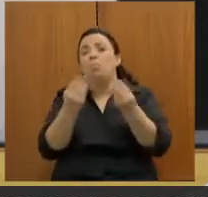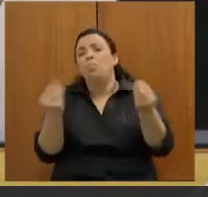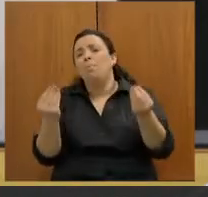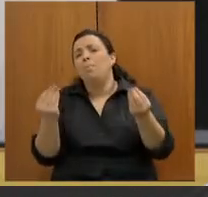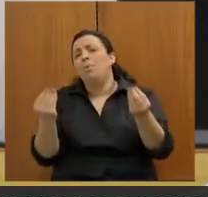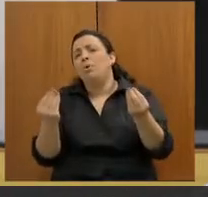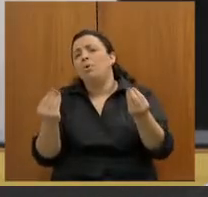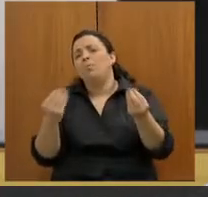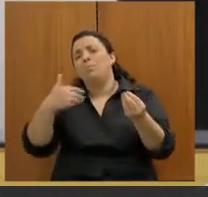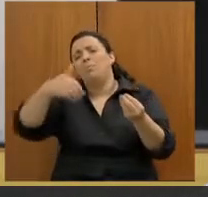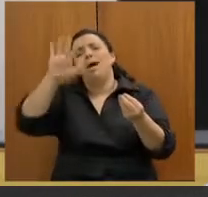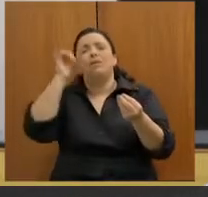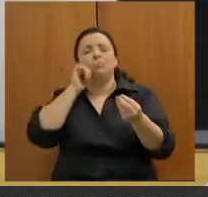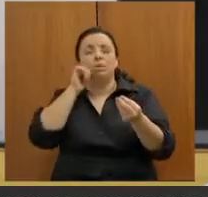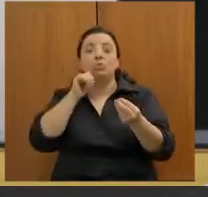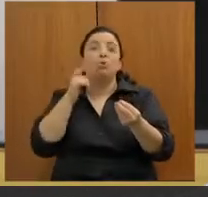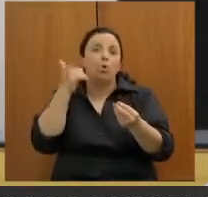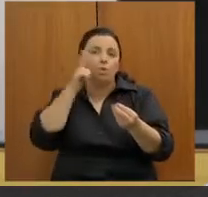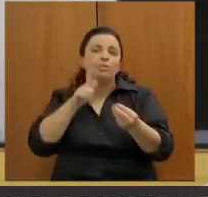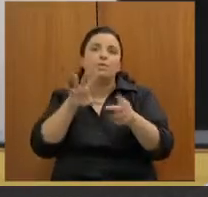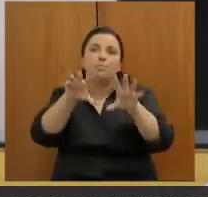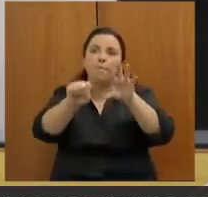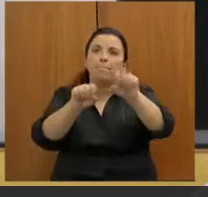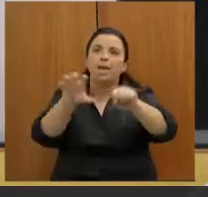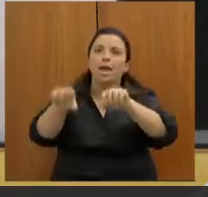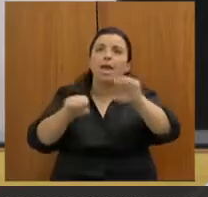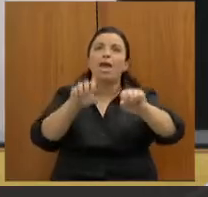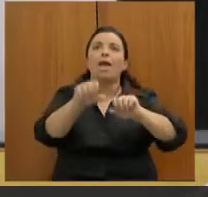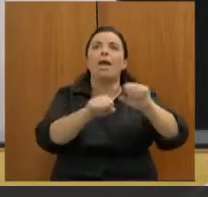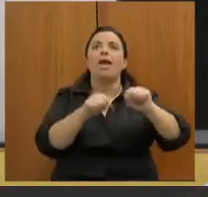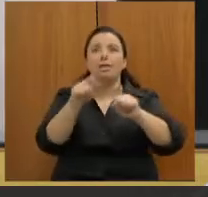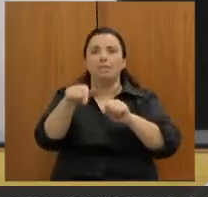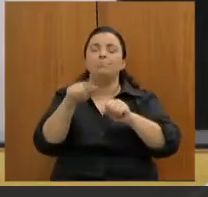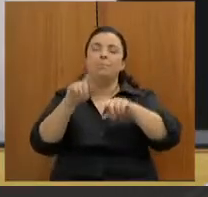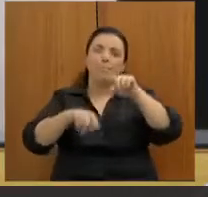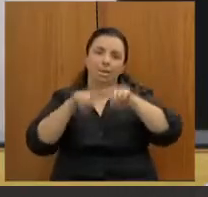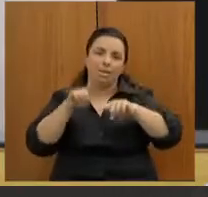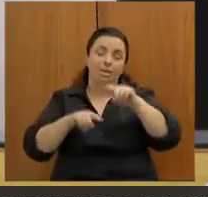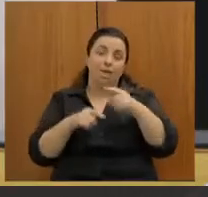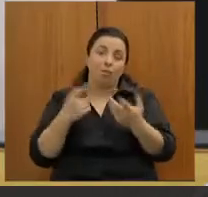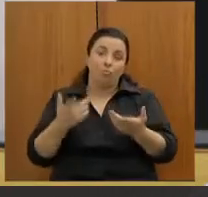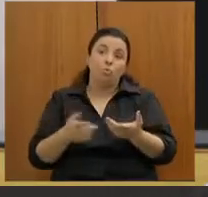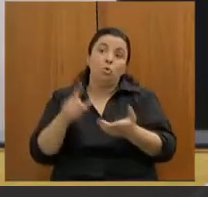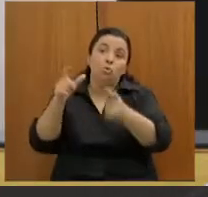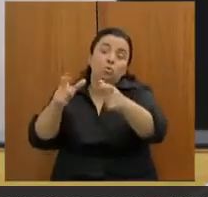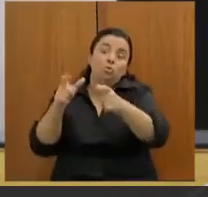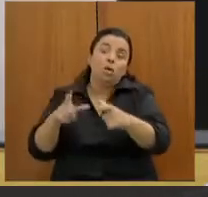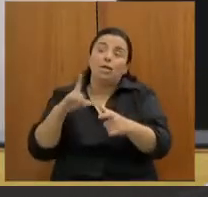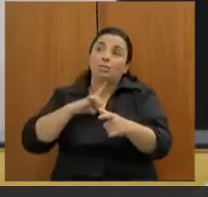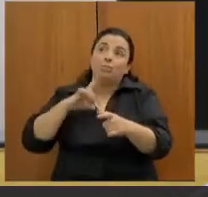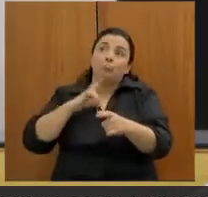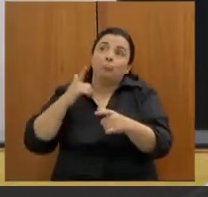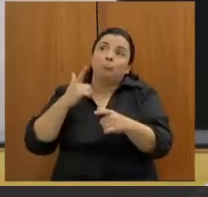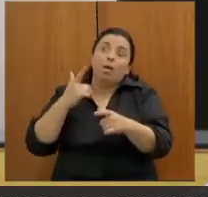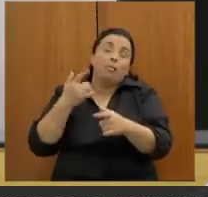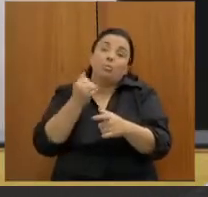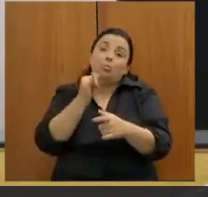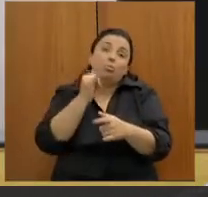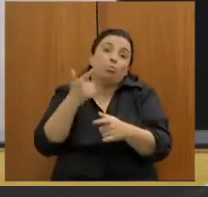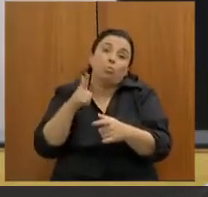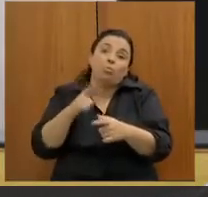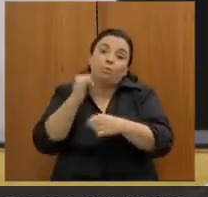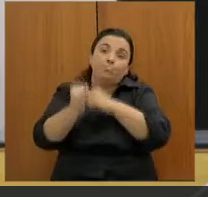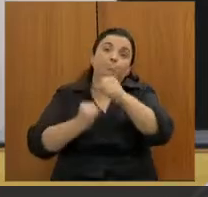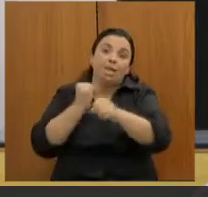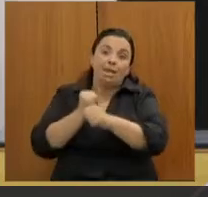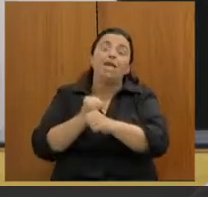Aonde a internet não chega a onde o acesso remoto no chega esse material vai chegar para nos ajudar a salvar a vida das